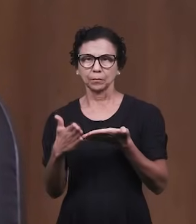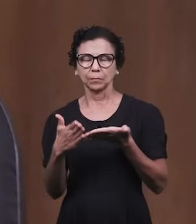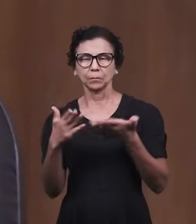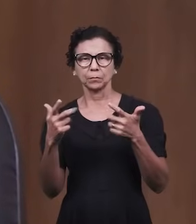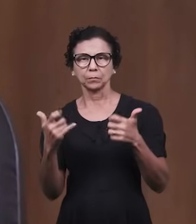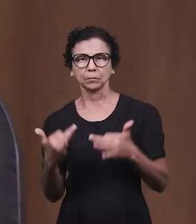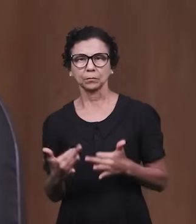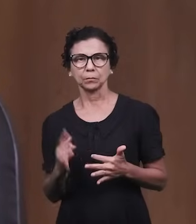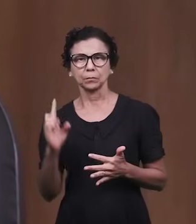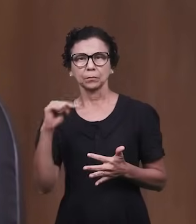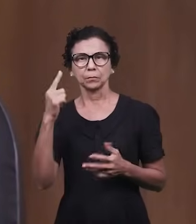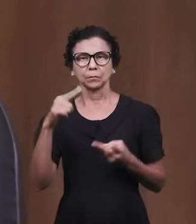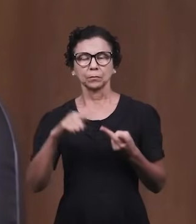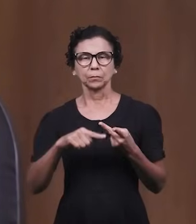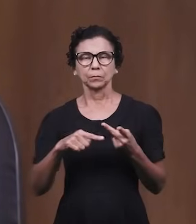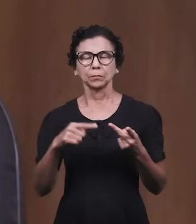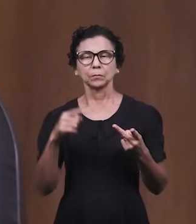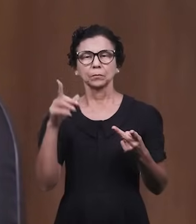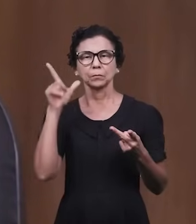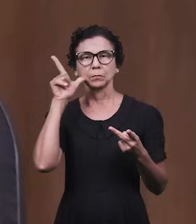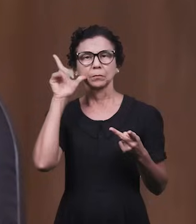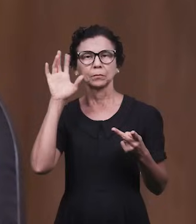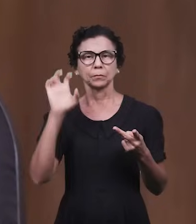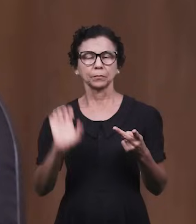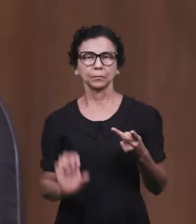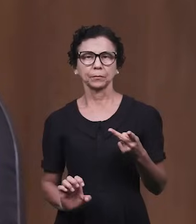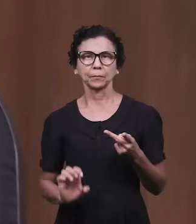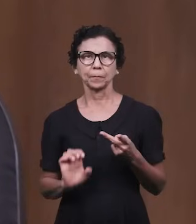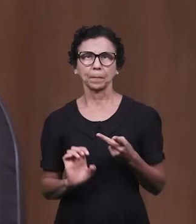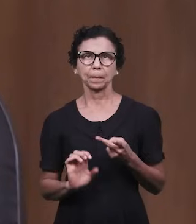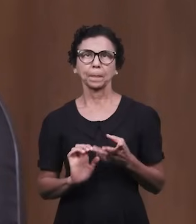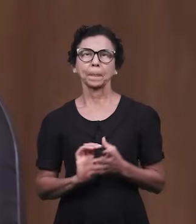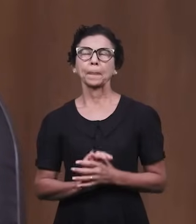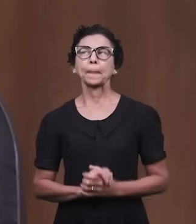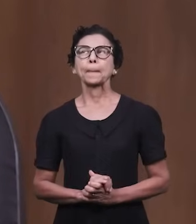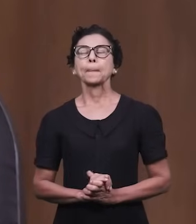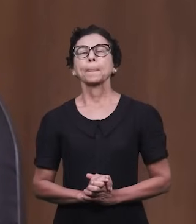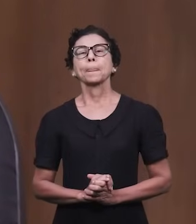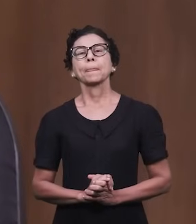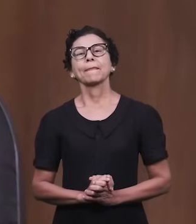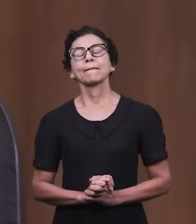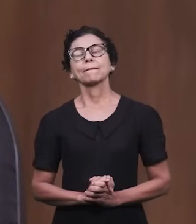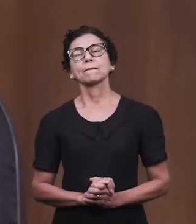parte. Eu dividiria essa resposta para você que está nos assistindo